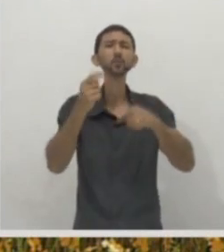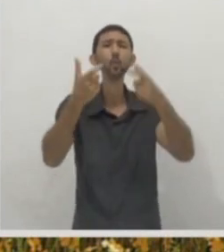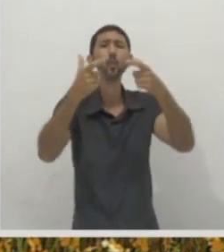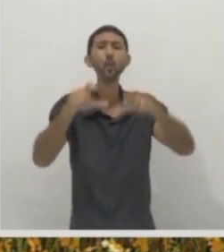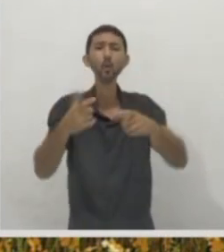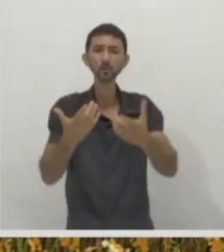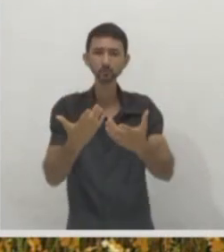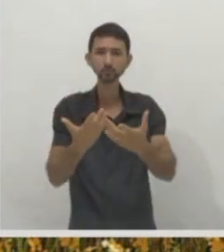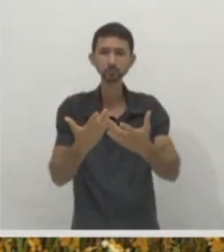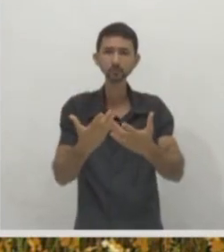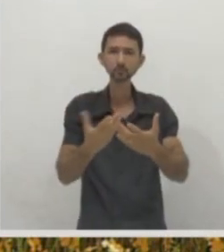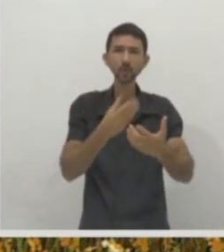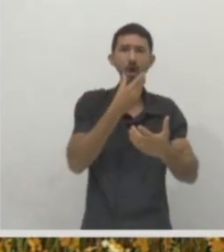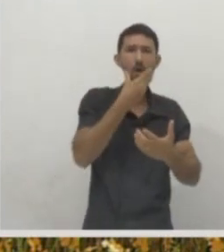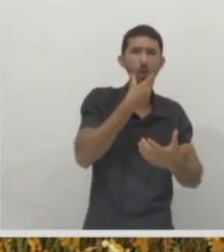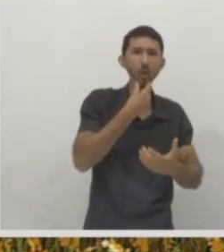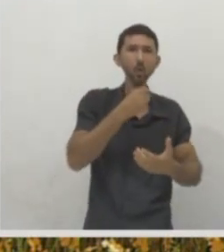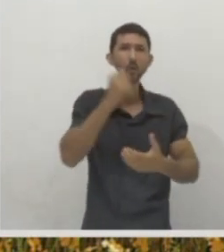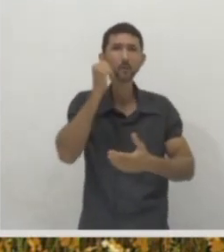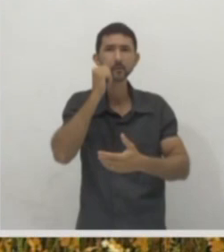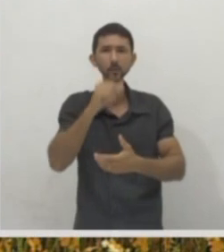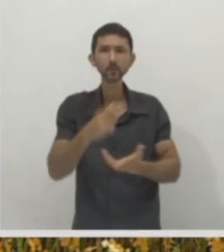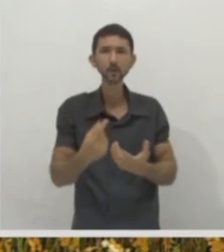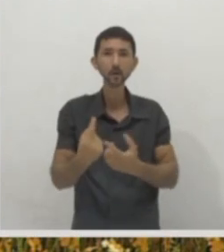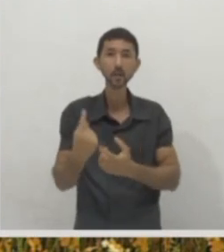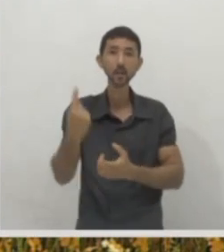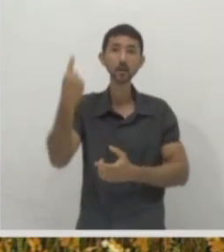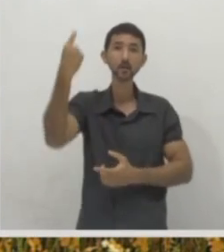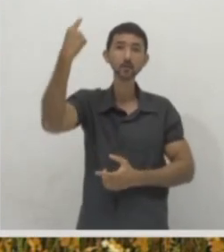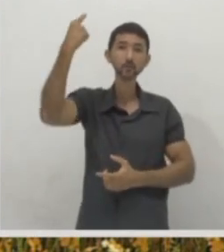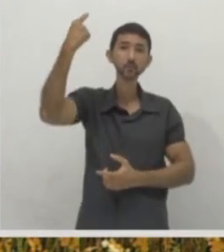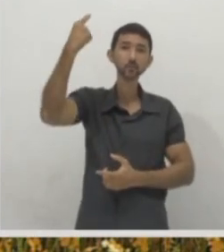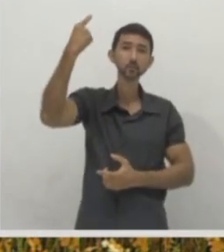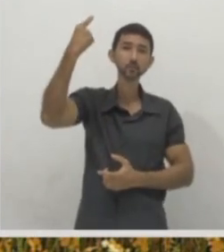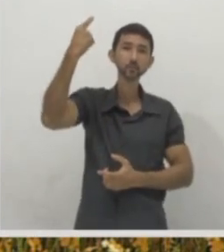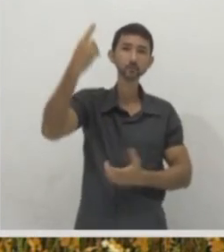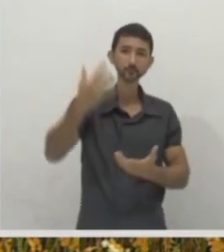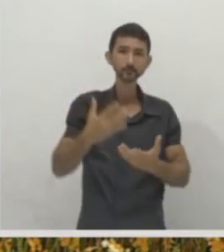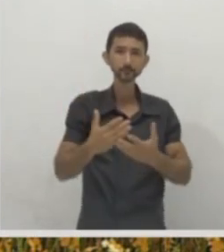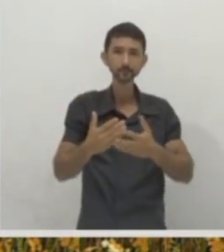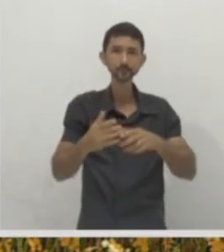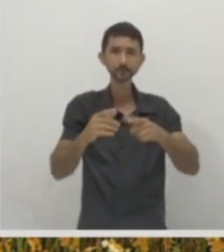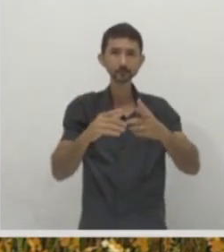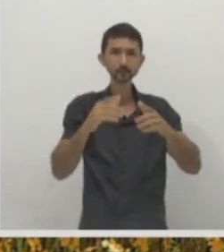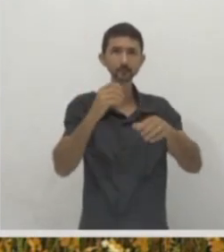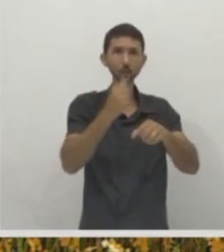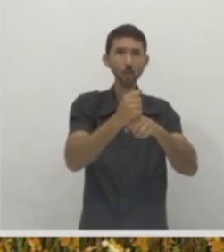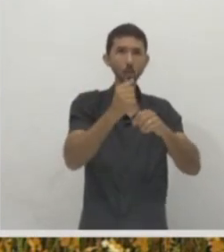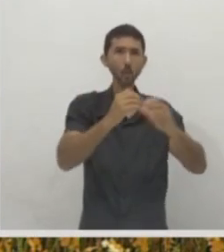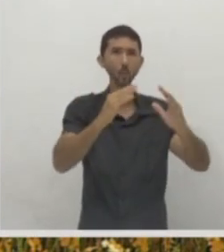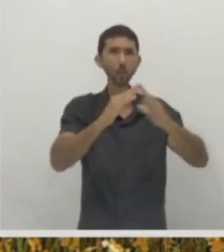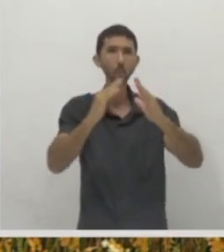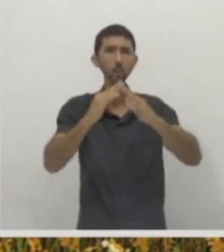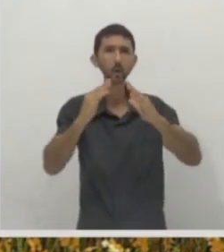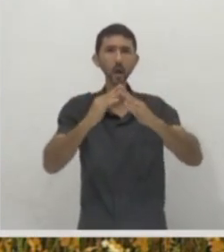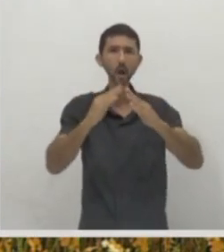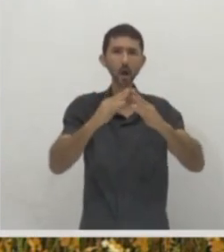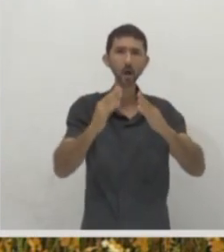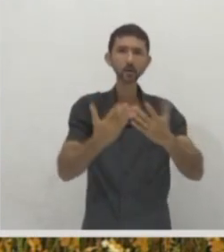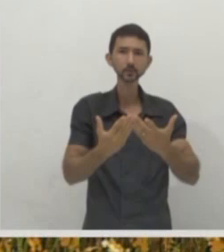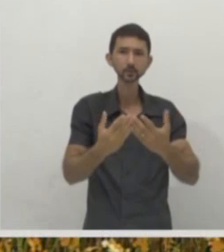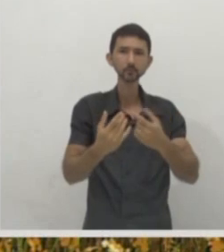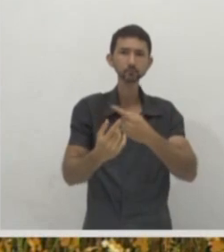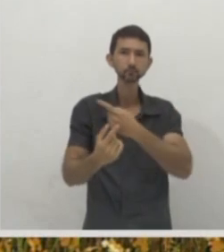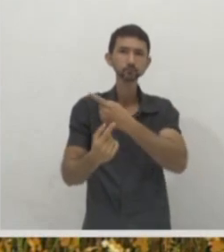e você já repara lá ao fundo construções, inclusive um tipo de palafita, que é uma